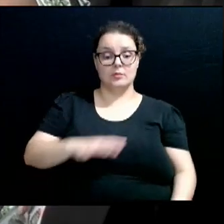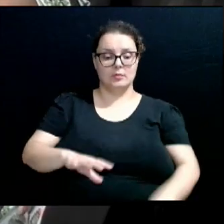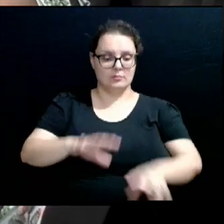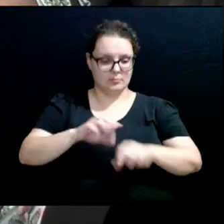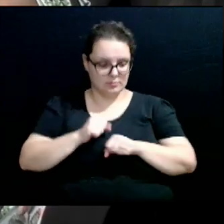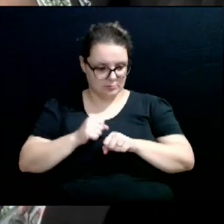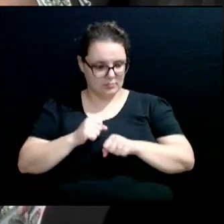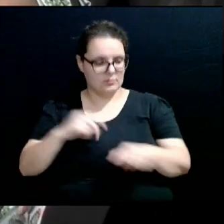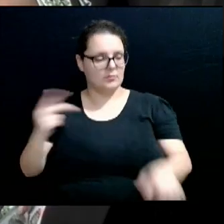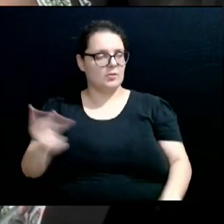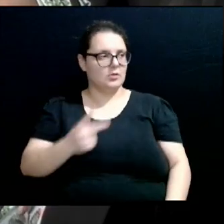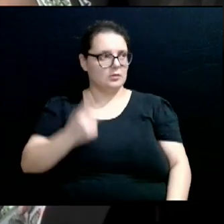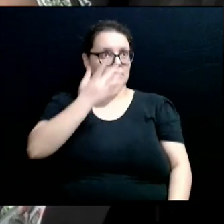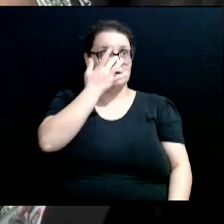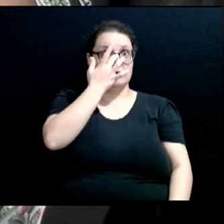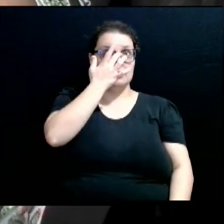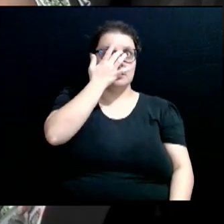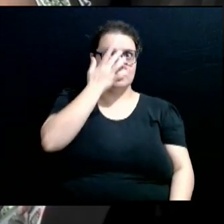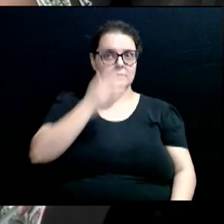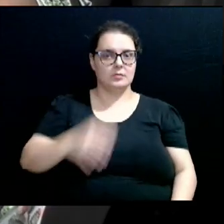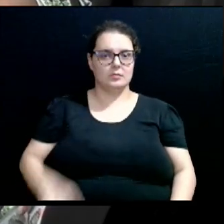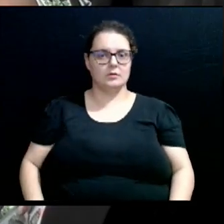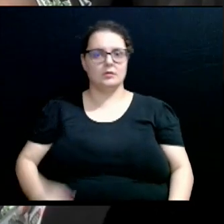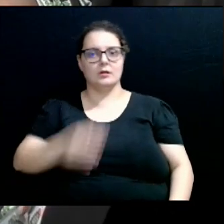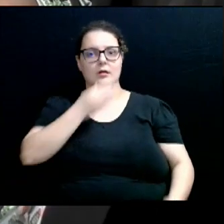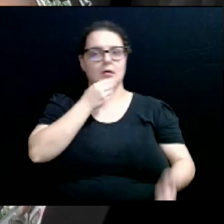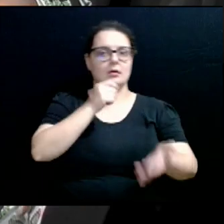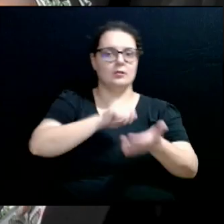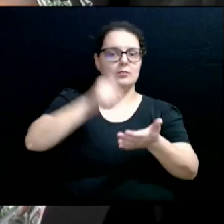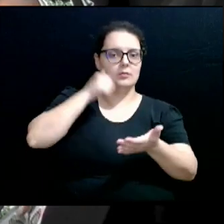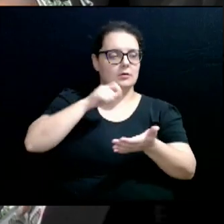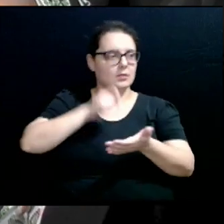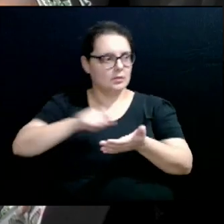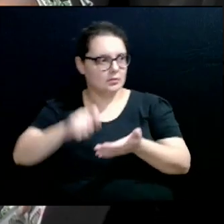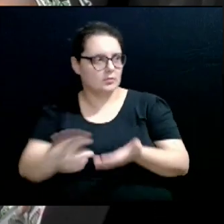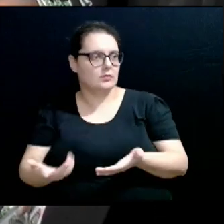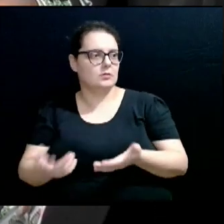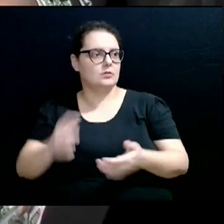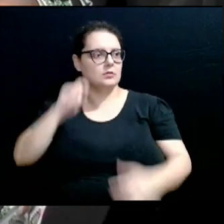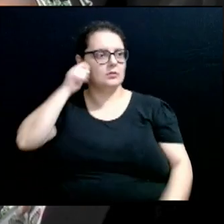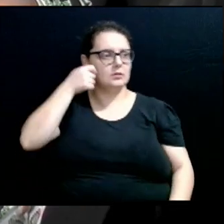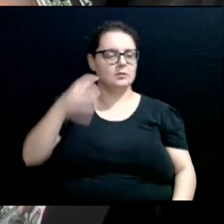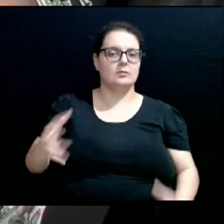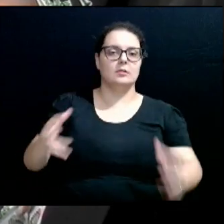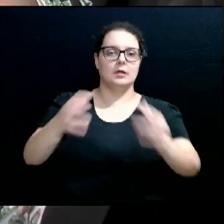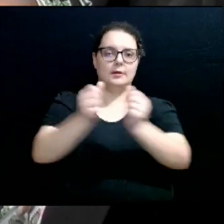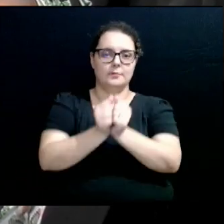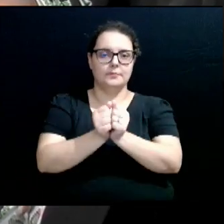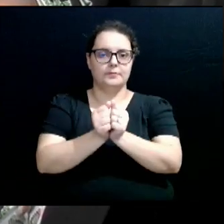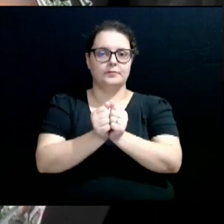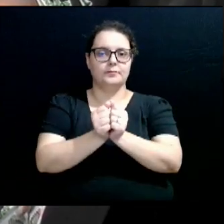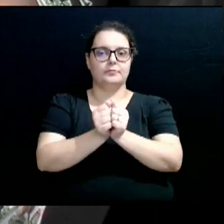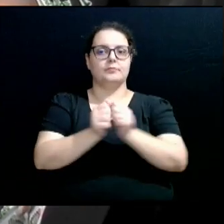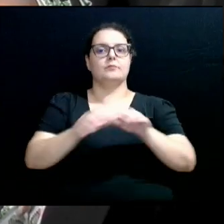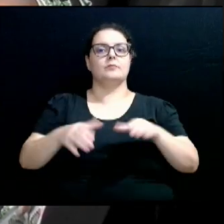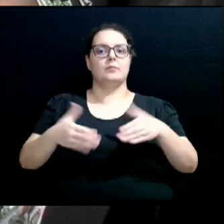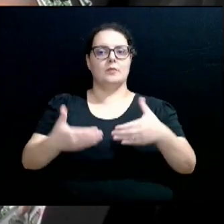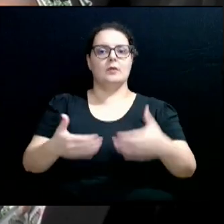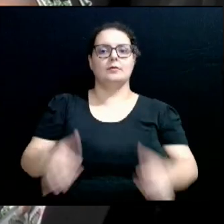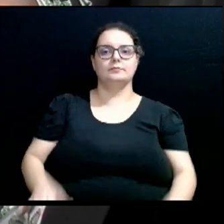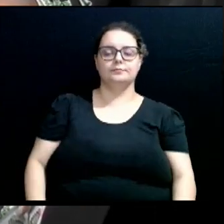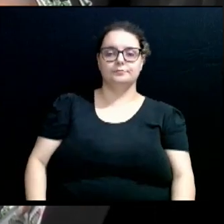valorizar autores e autoras negras e aproximar esse conteúdo das comunidades? Olha,